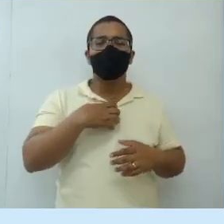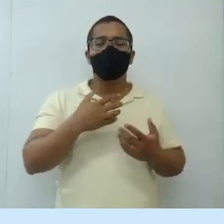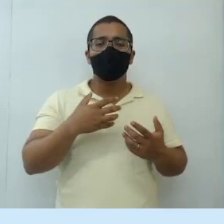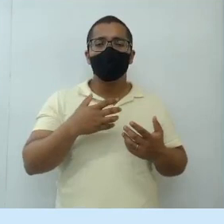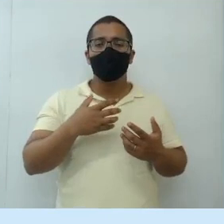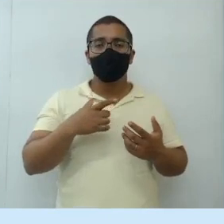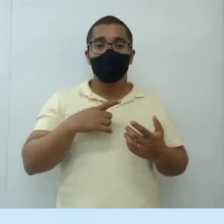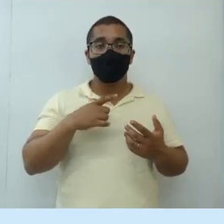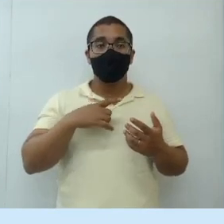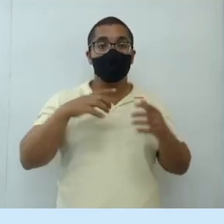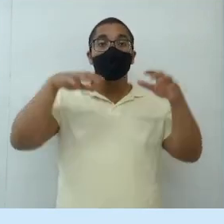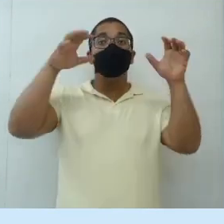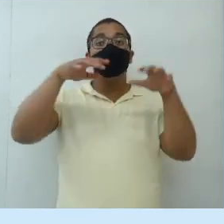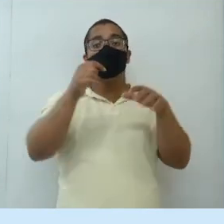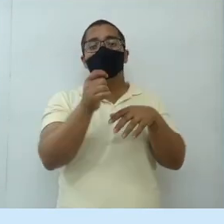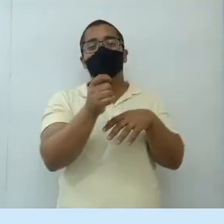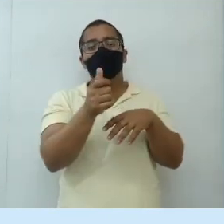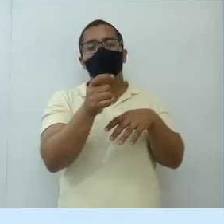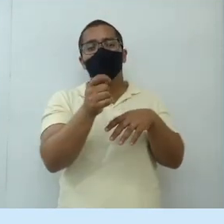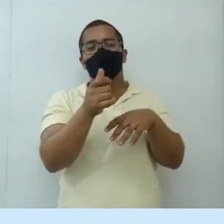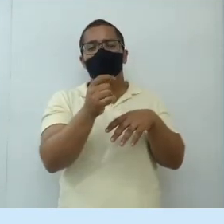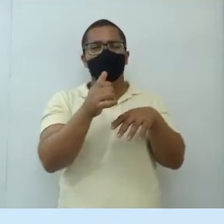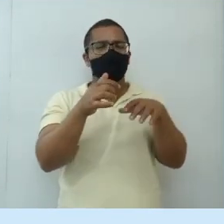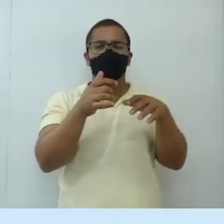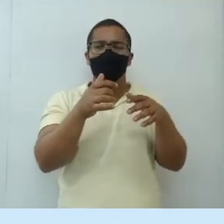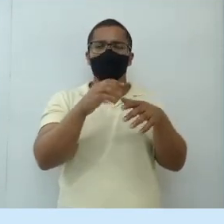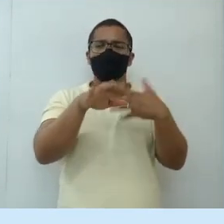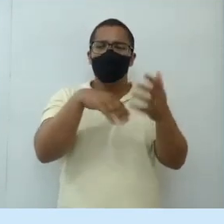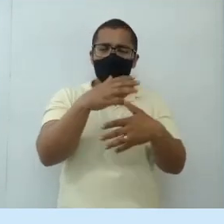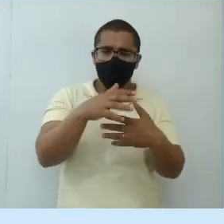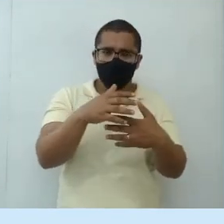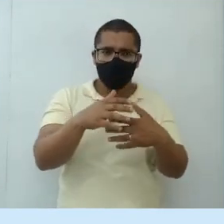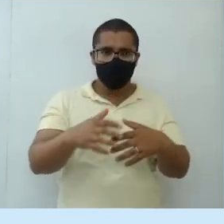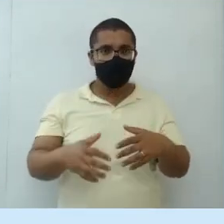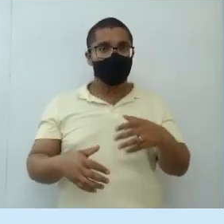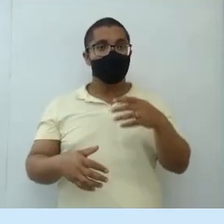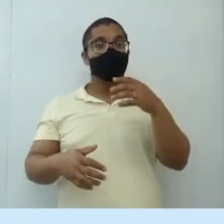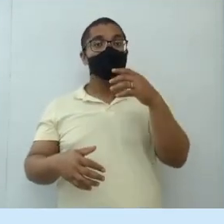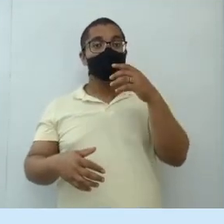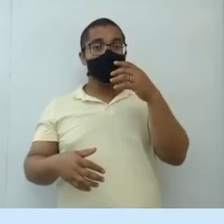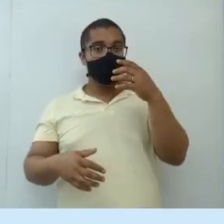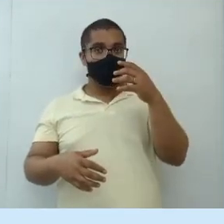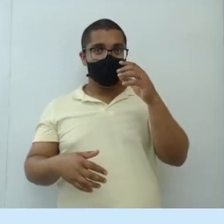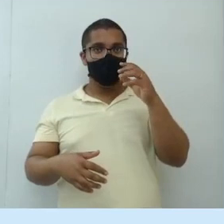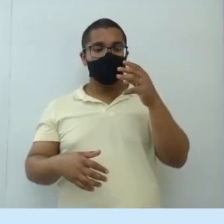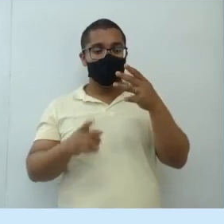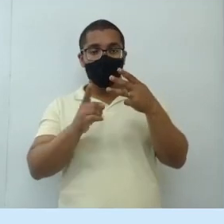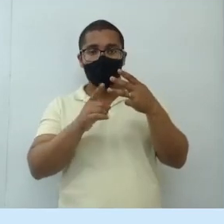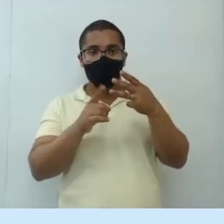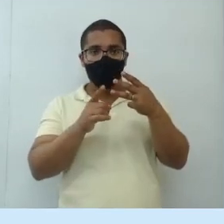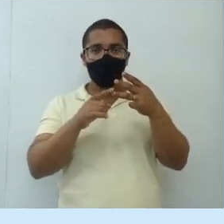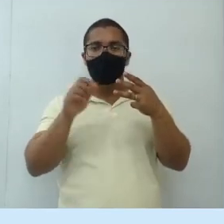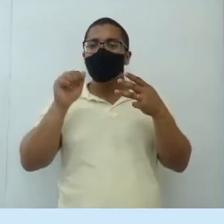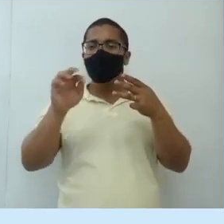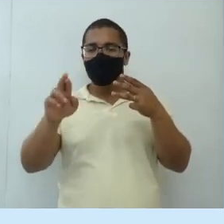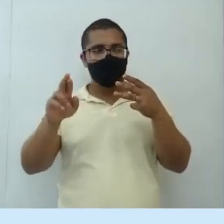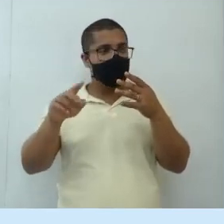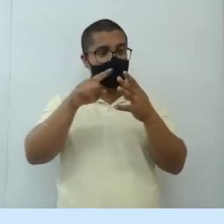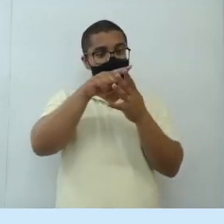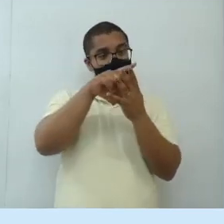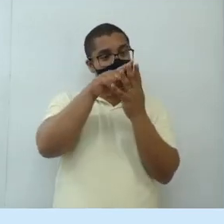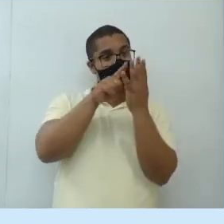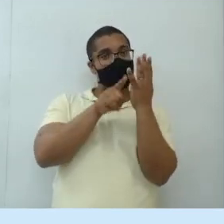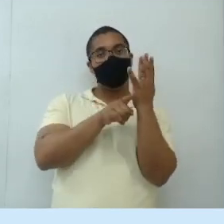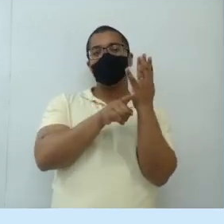baixa precipitação de chuva mal distribuída um ponto de quatro latas de ar que número lá Ninha